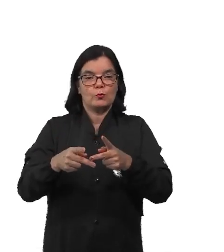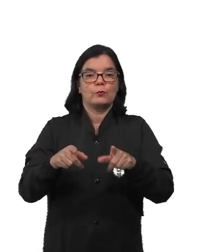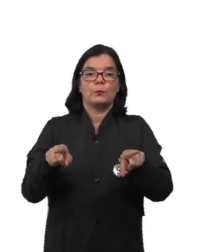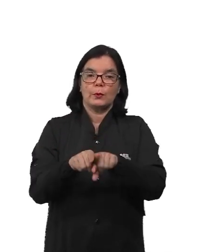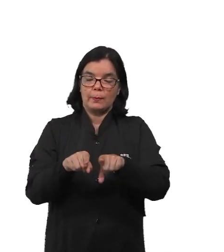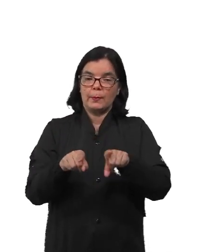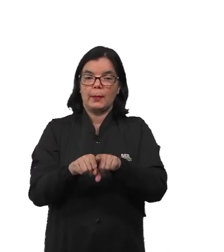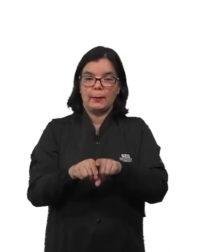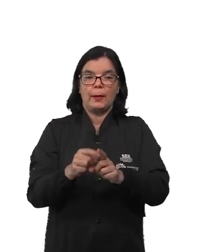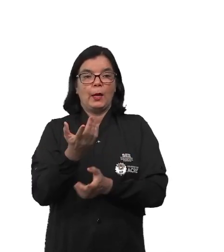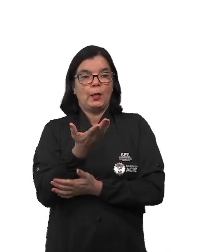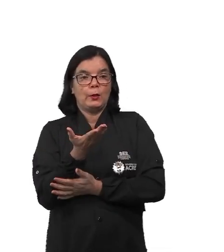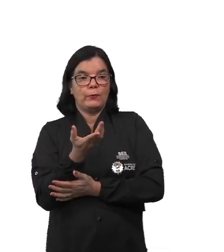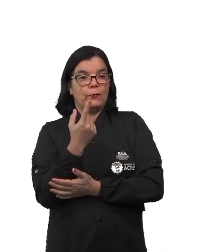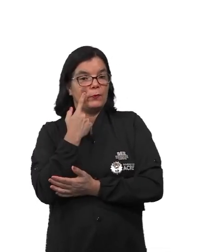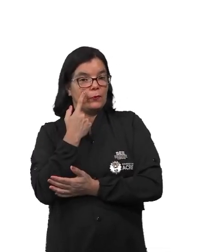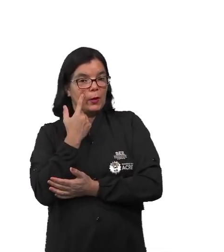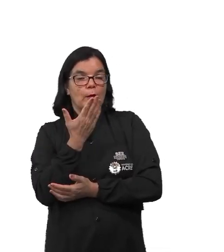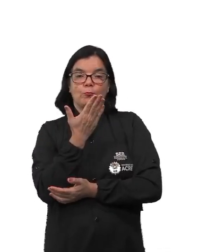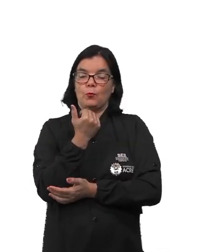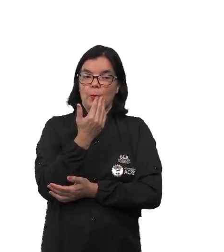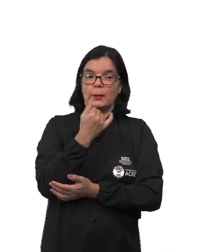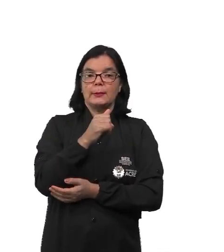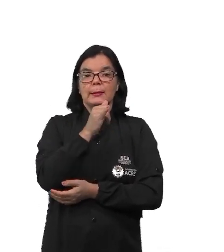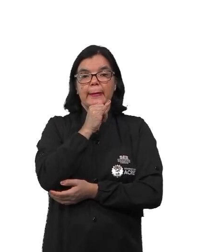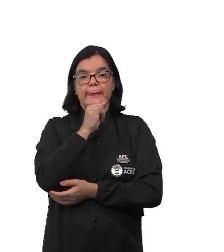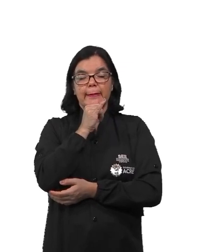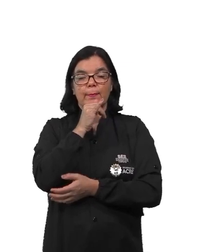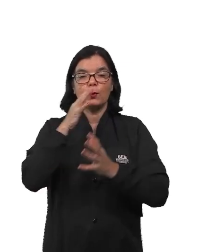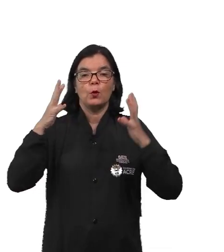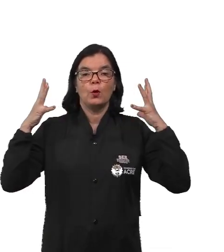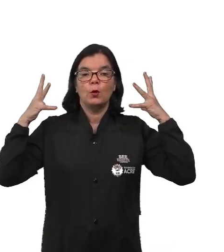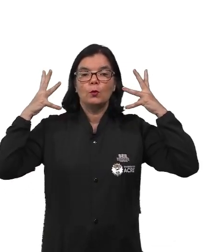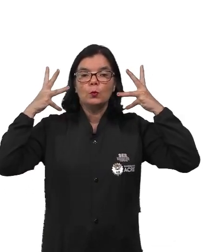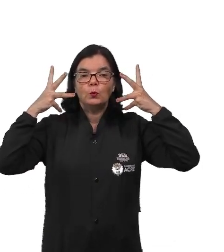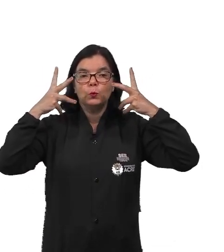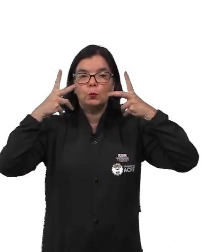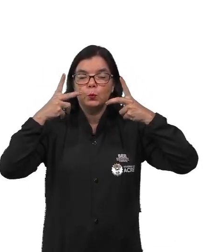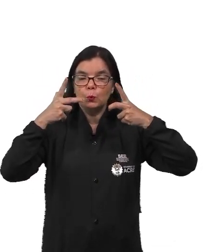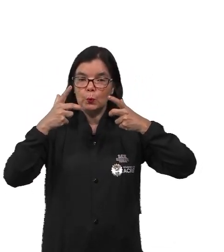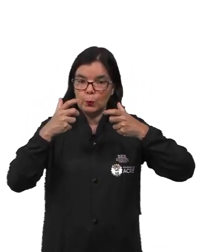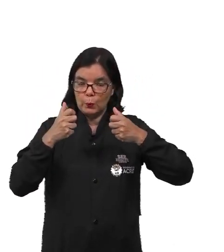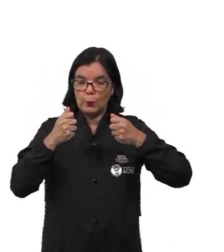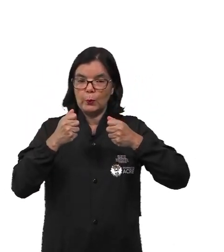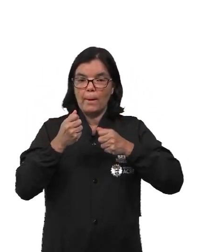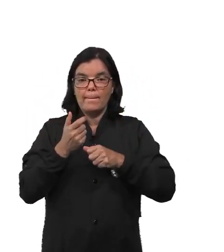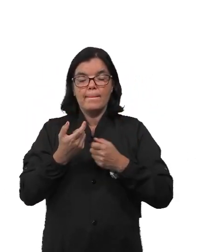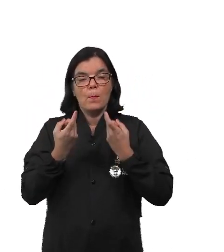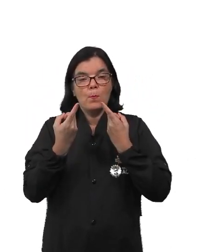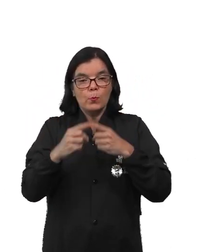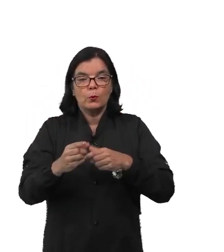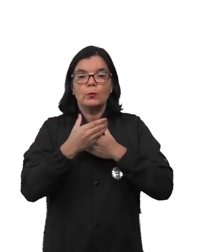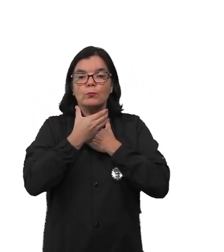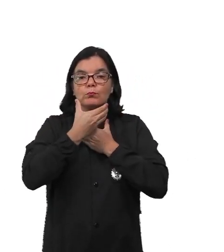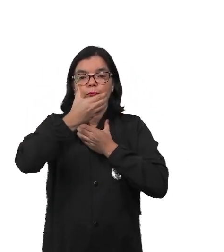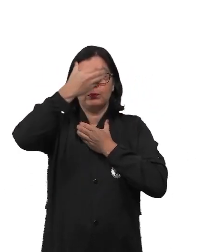presas para deles se alimentarem. Leões, né, caçando aí girafas.